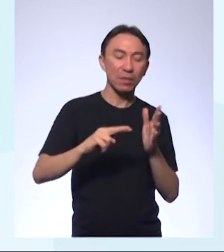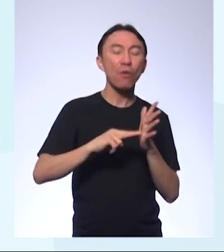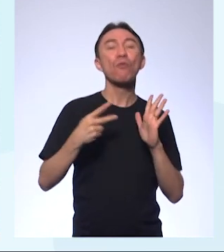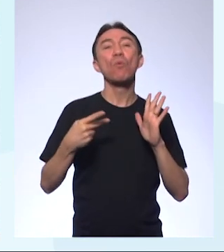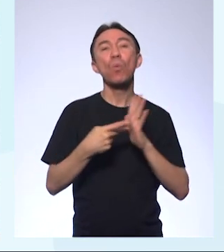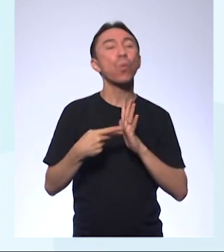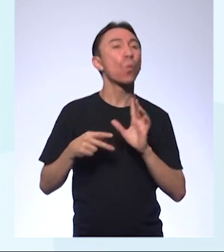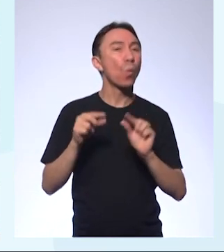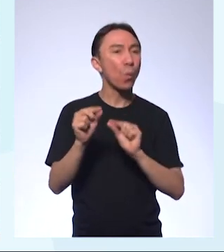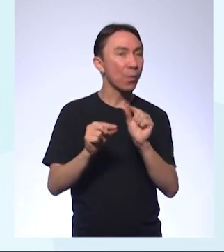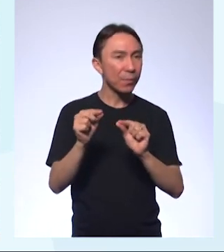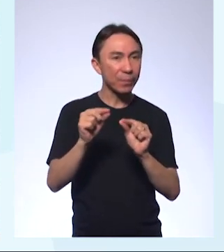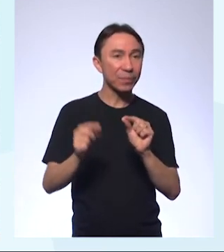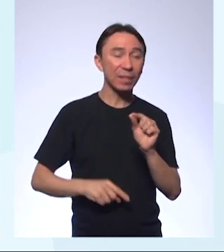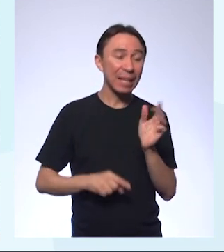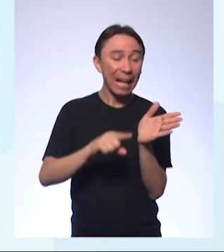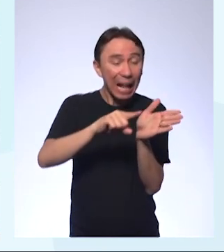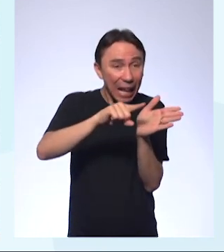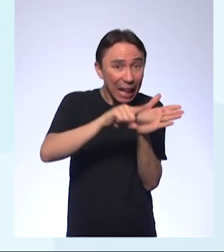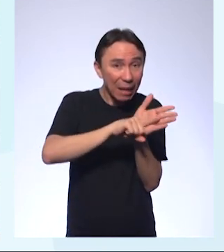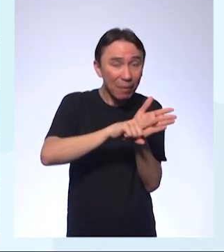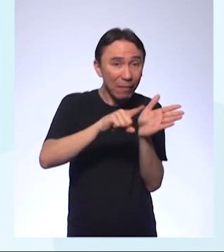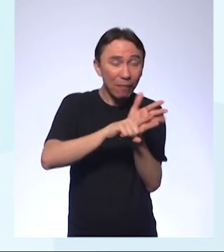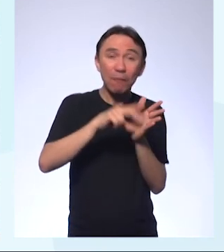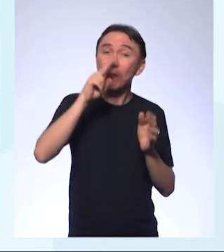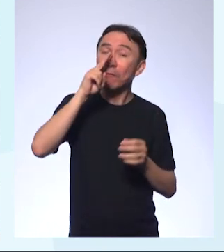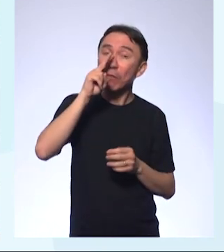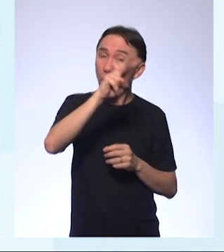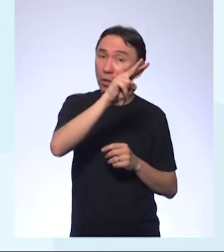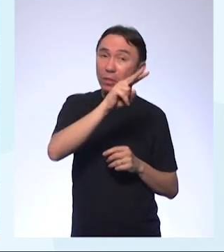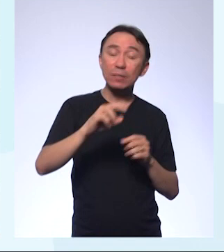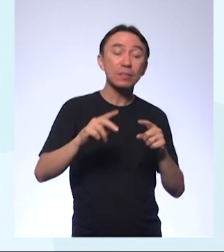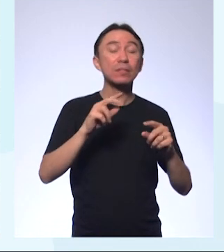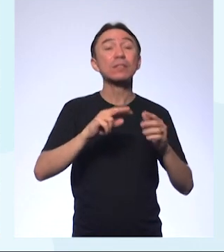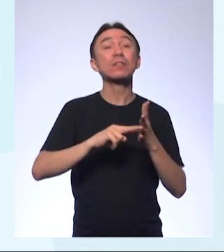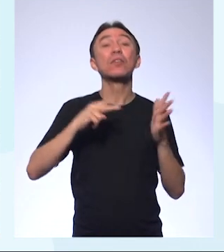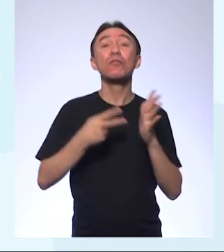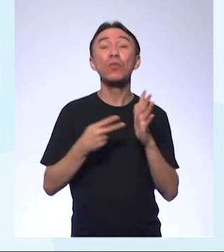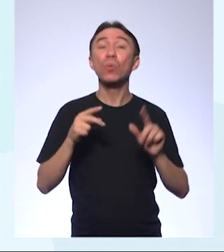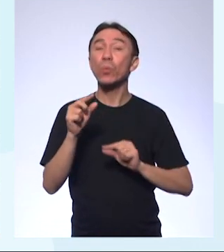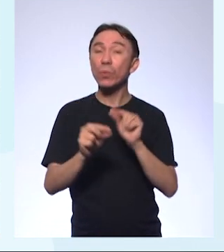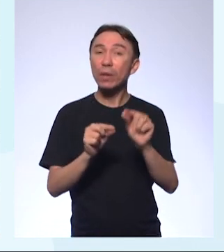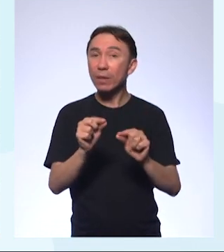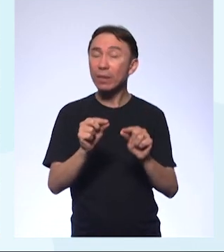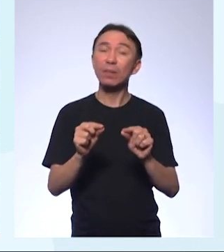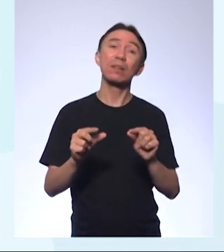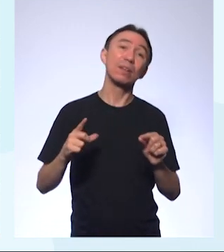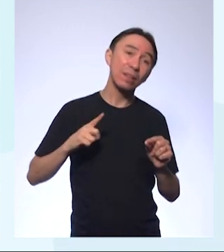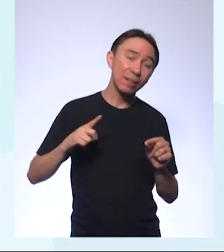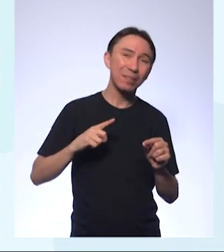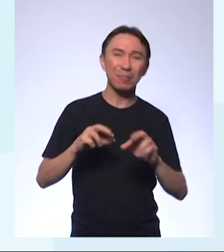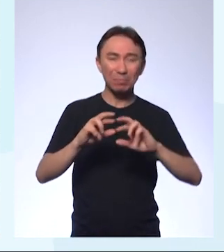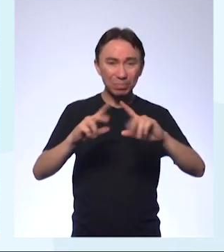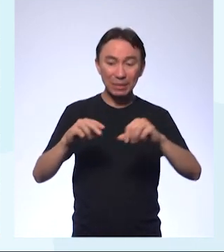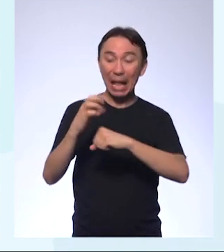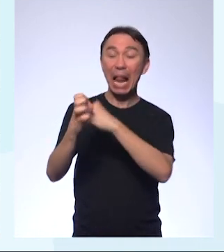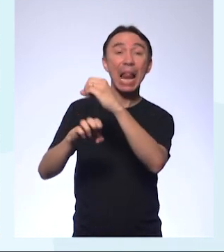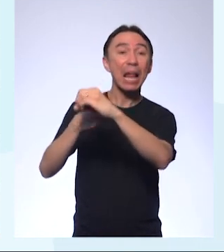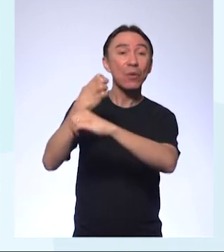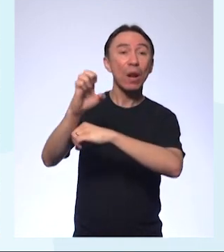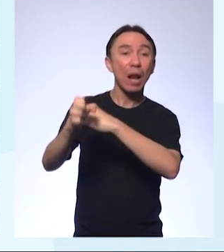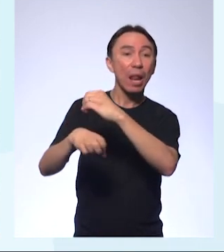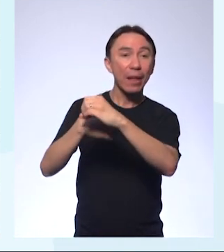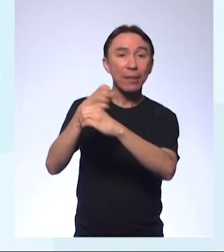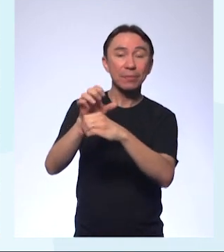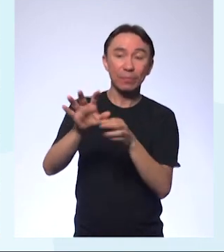eletronegativo, quanto mais eletronegativo ele for, significa que ele tem mais facilidade para atrair os elétrons, ele tem maior